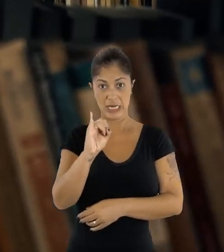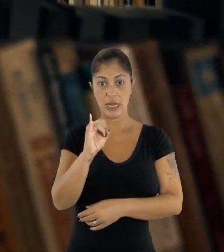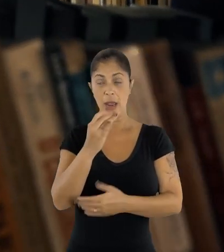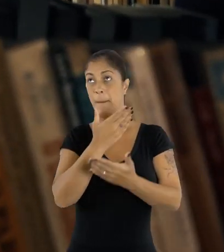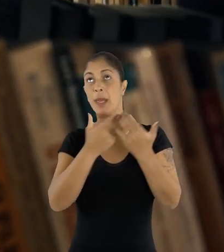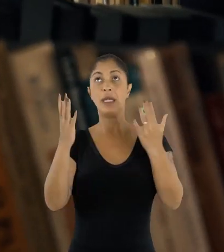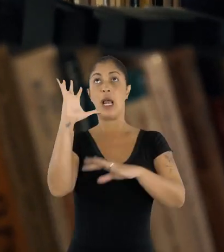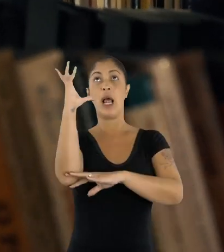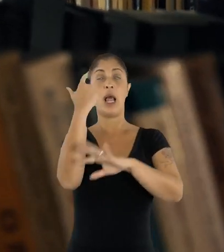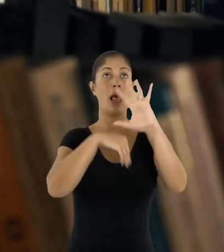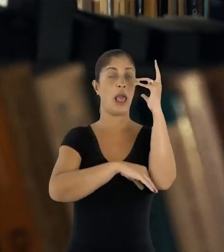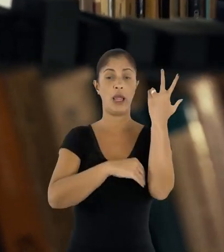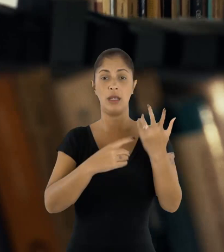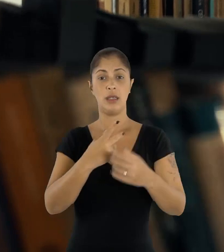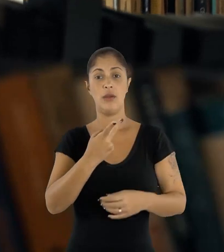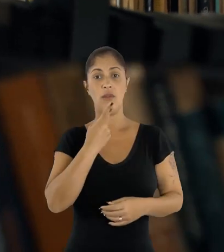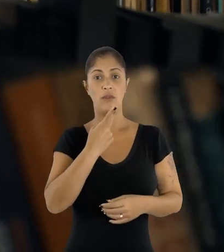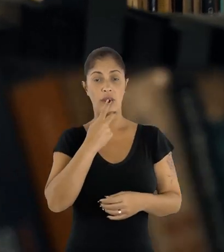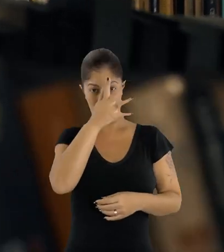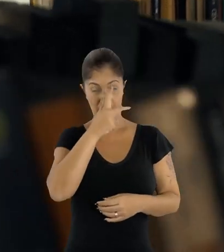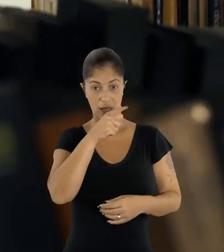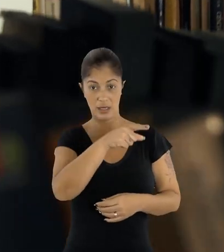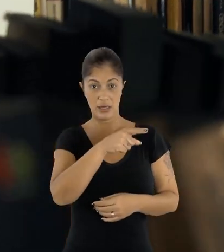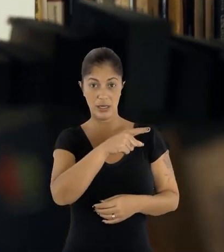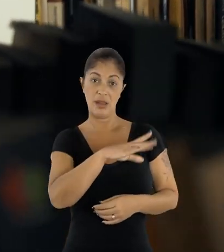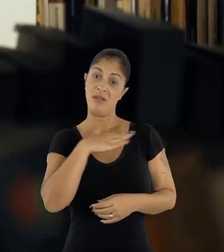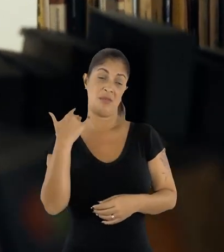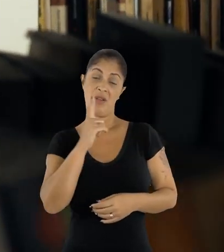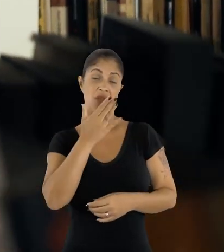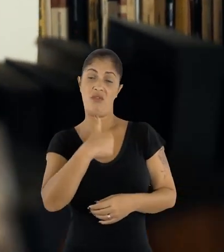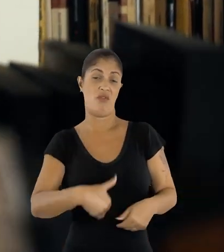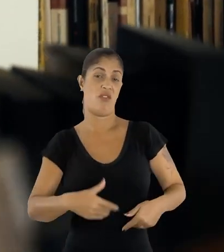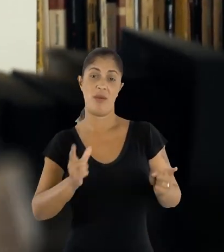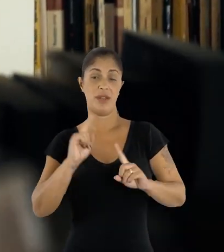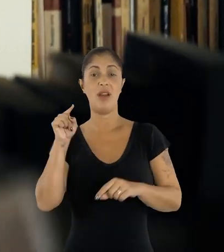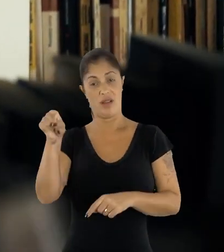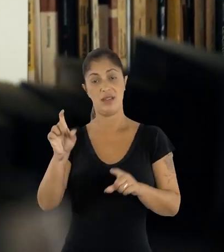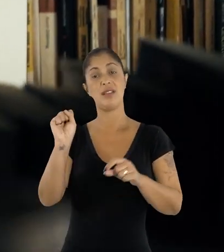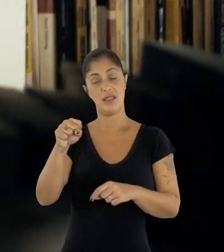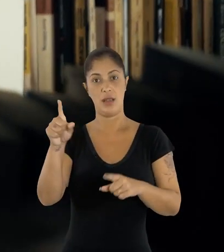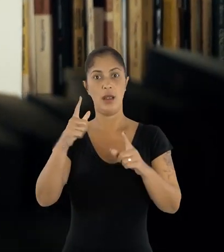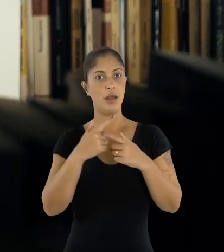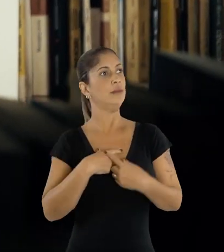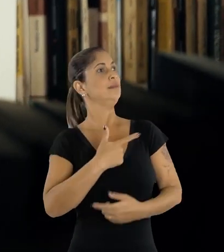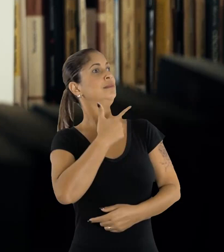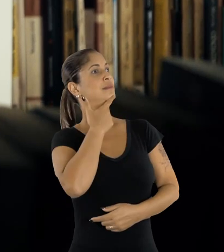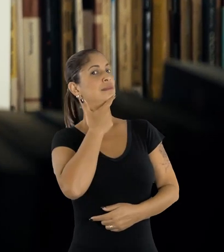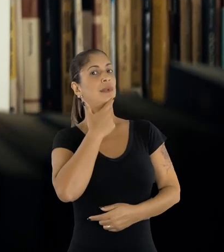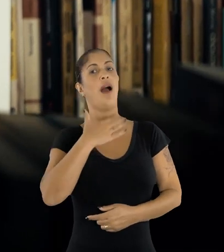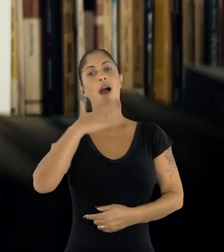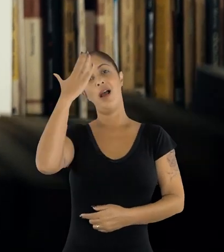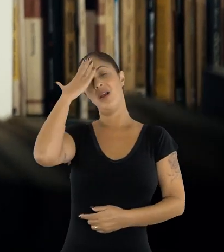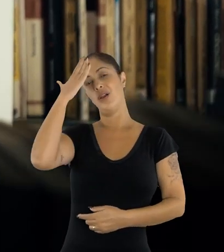galinha, ele morreria de fome e a senhora não. Ela deu um sorriso de orelha a orelha. Nesse momento, ela